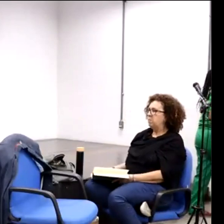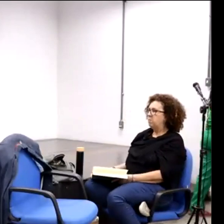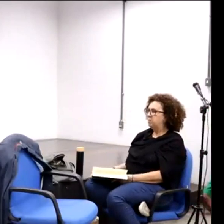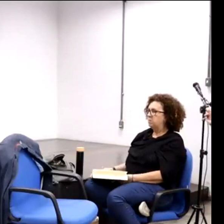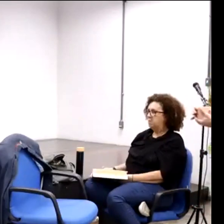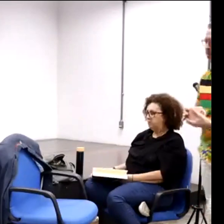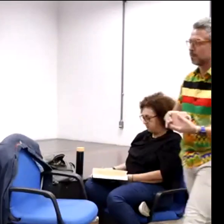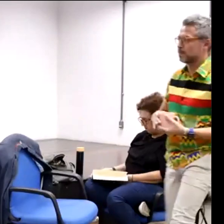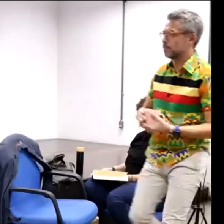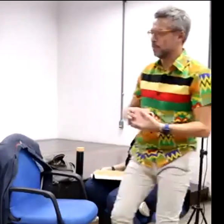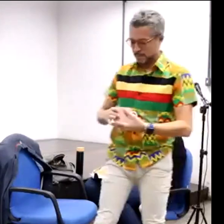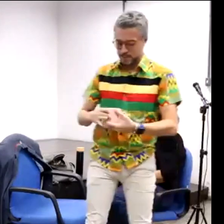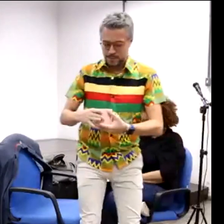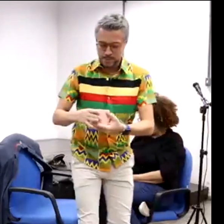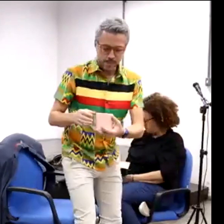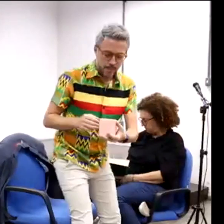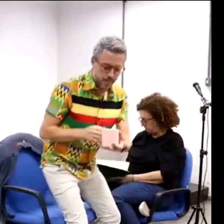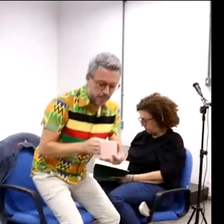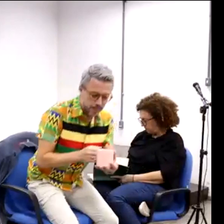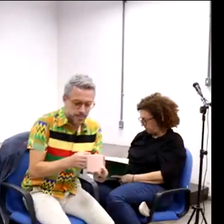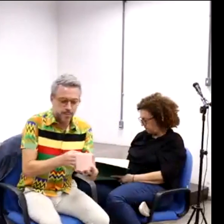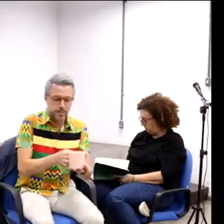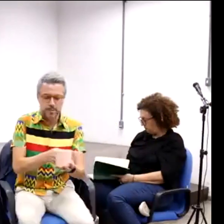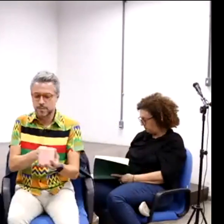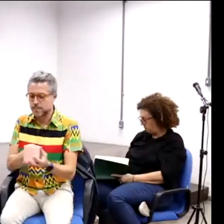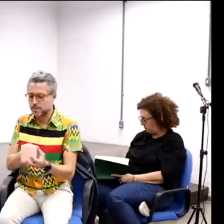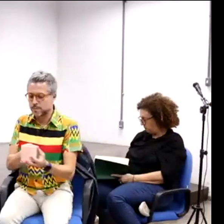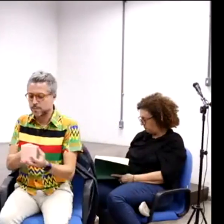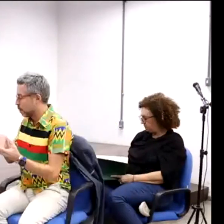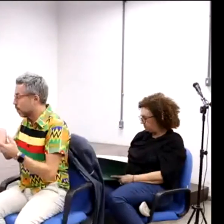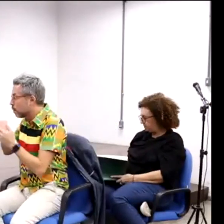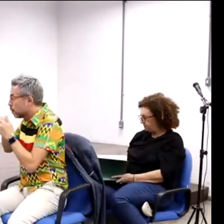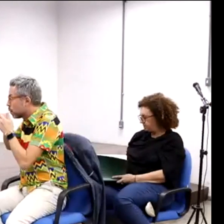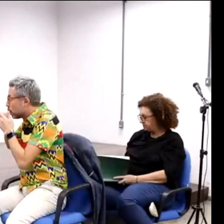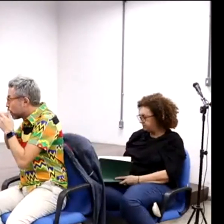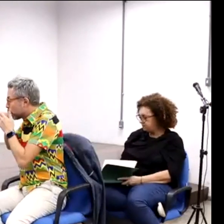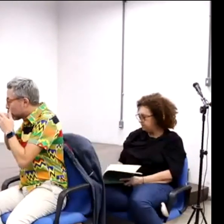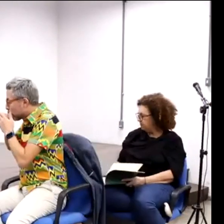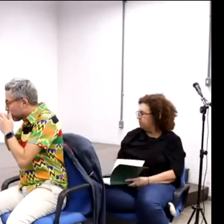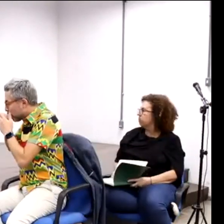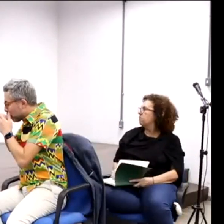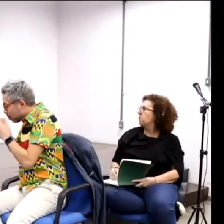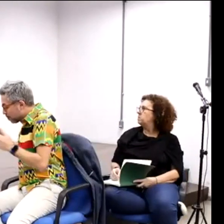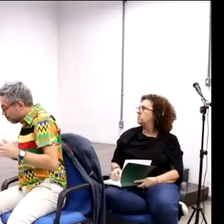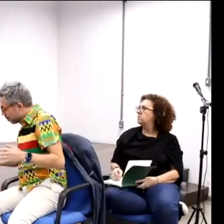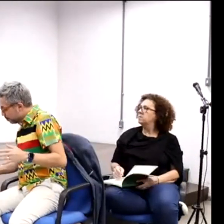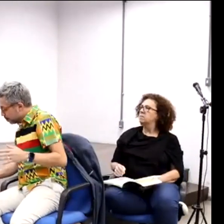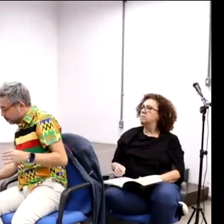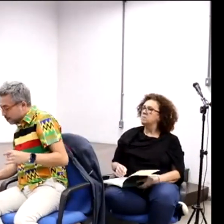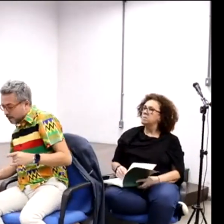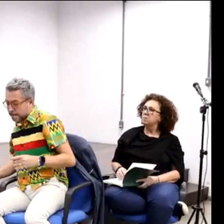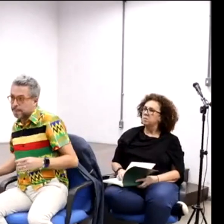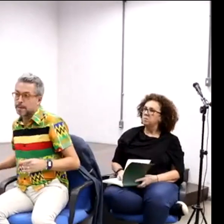47, acredito que vão chegando mais. A gente está com um limite aí um pouco maior nesse horário. É isso. Eu vou começar